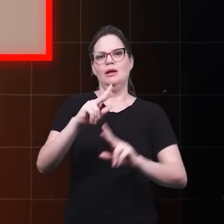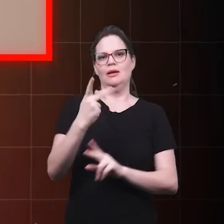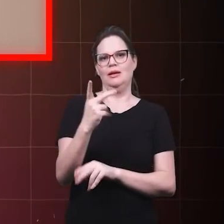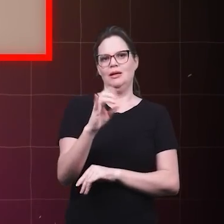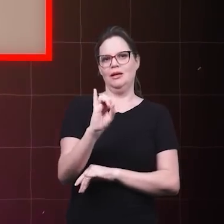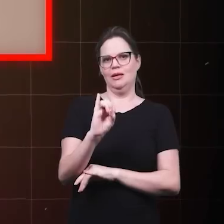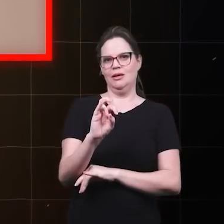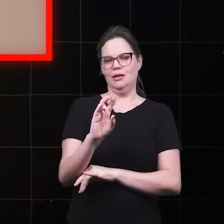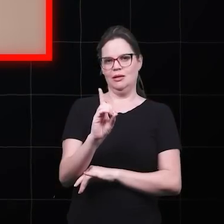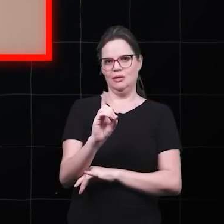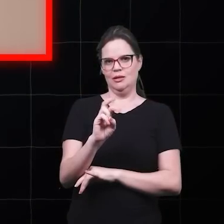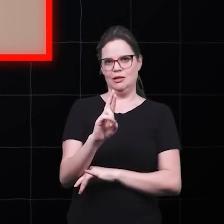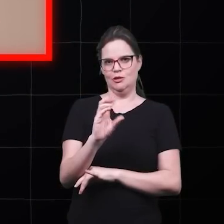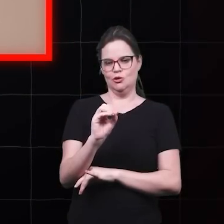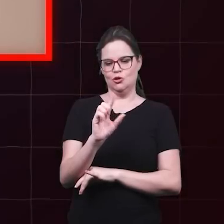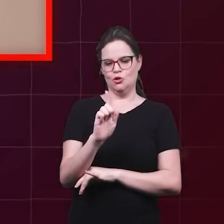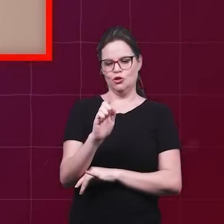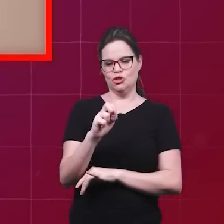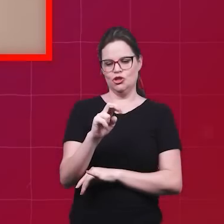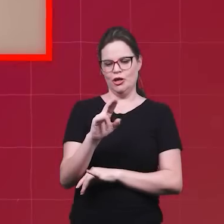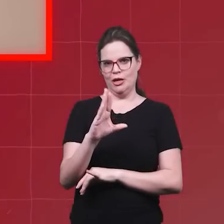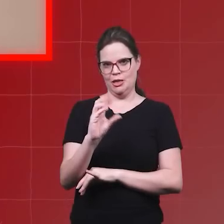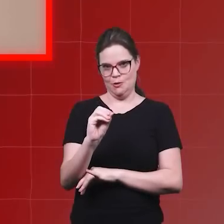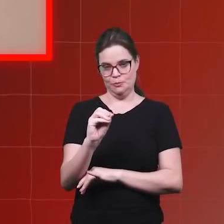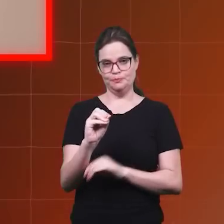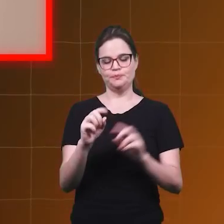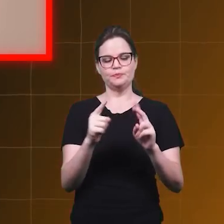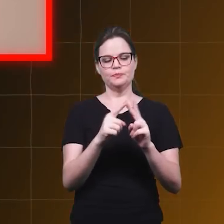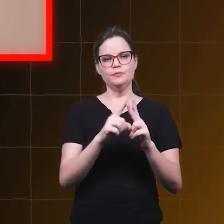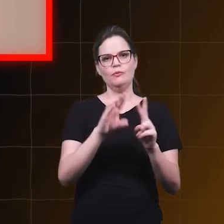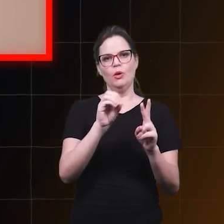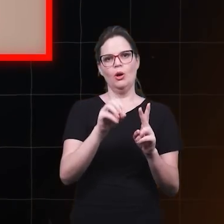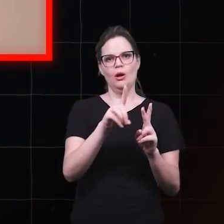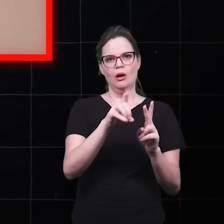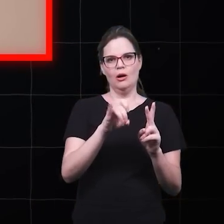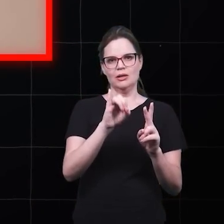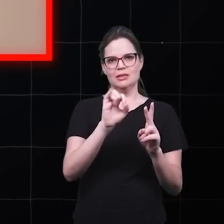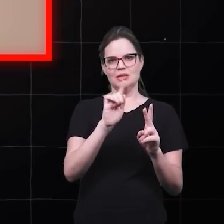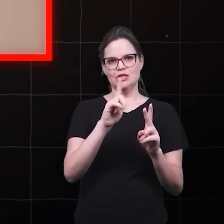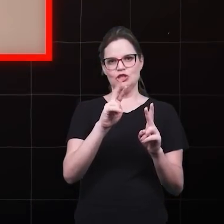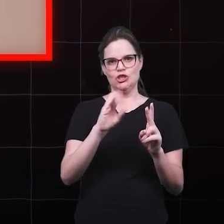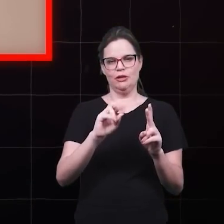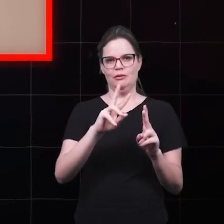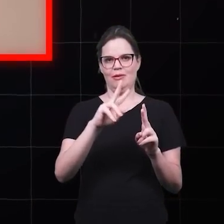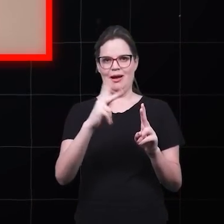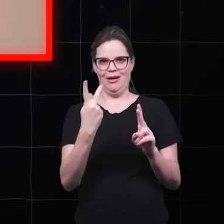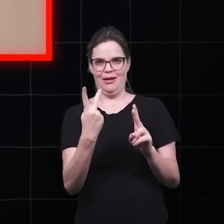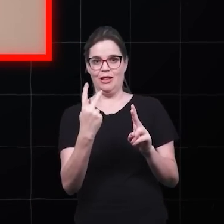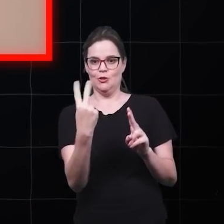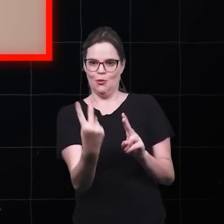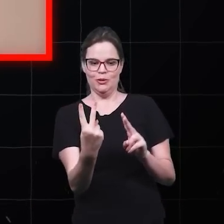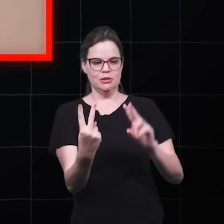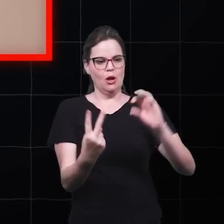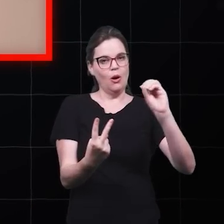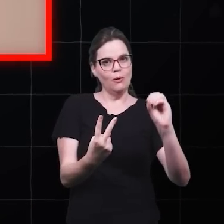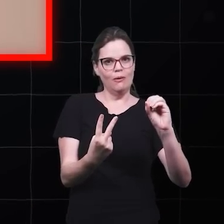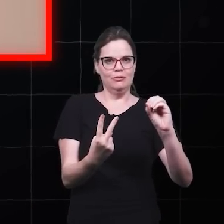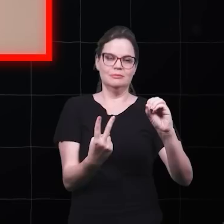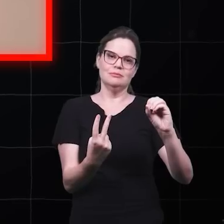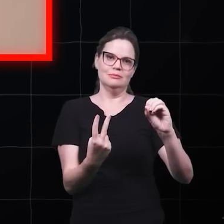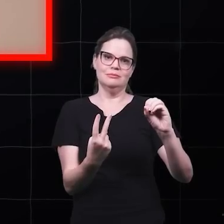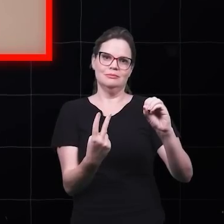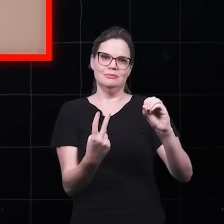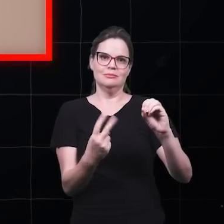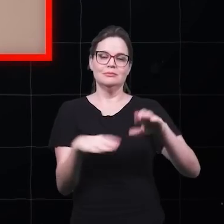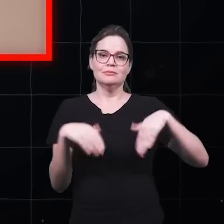água, oxigênio, hidrogênio, e o restante, para completar os 100% da composição, são outros tipos de